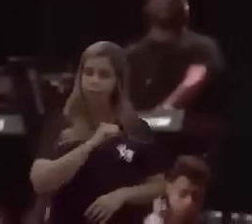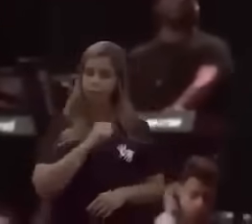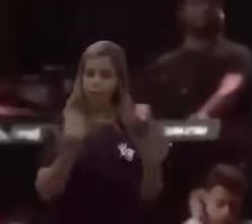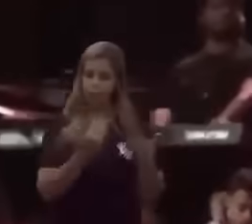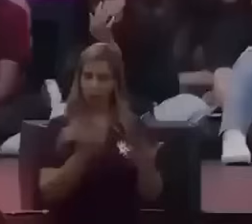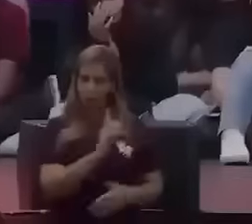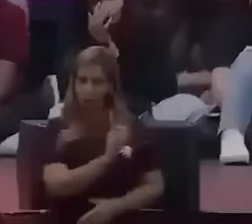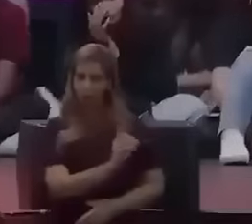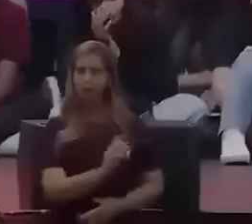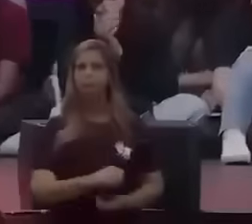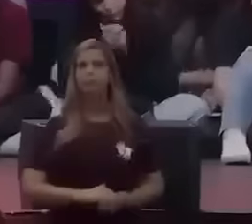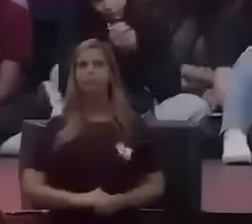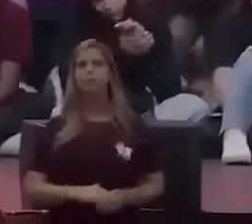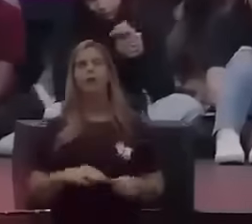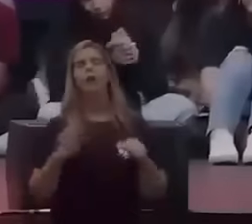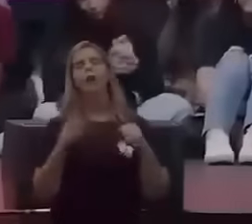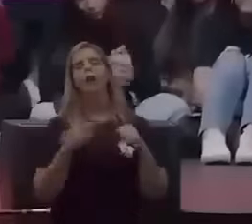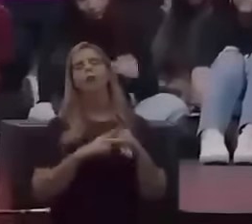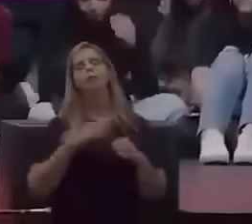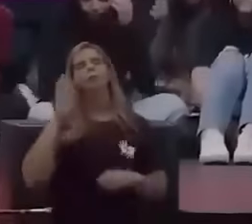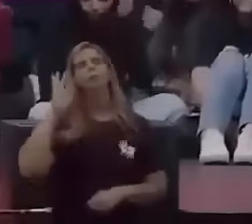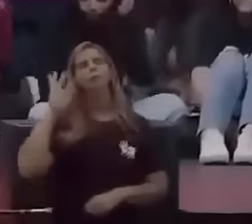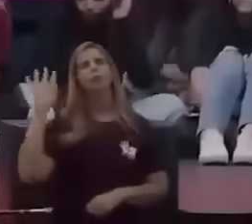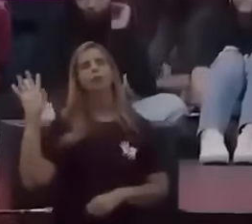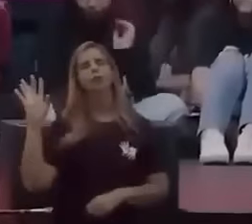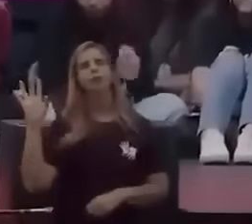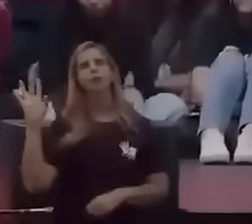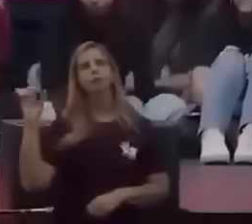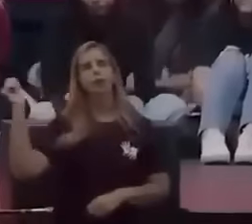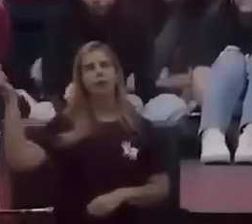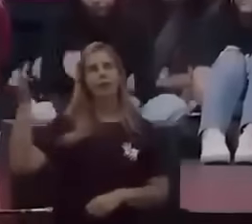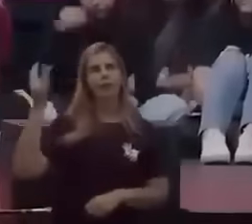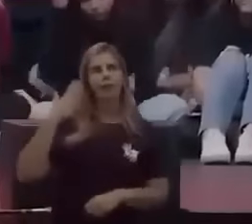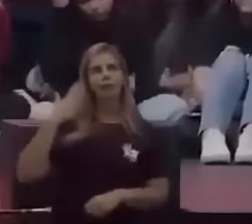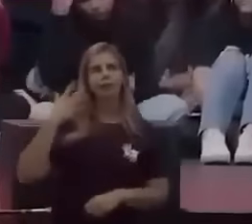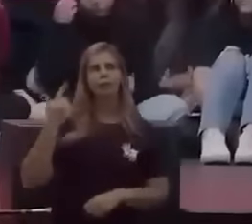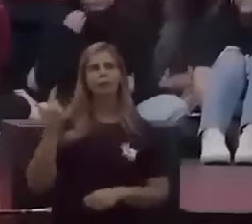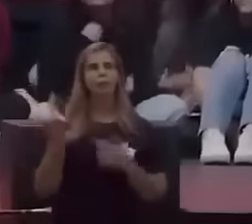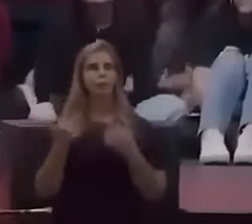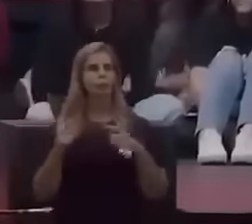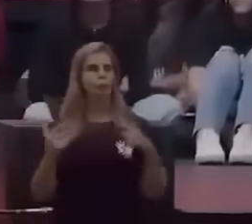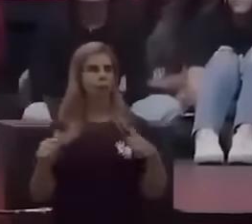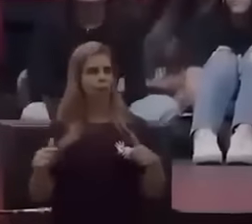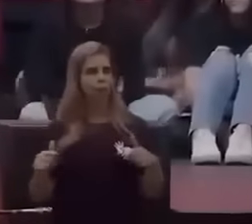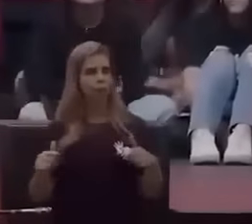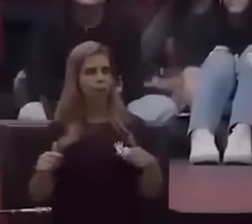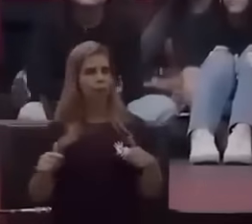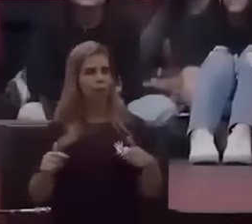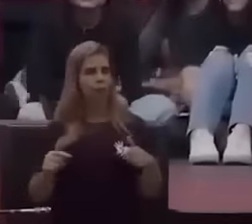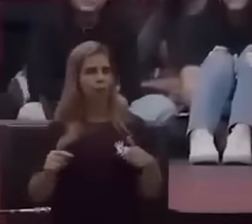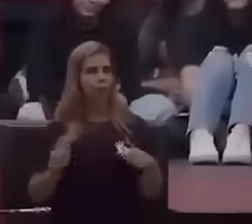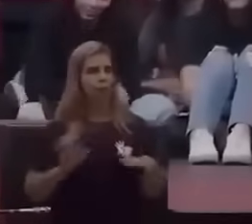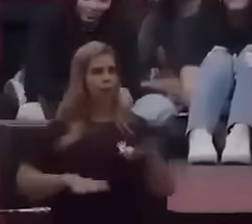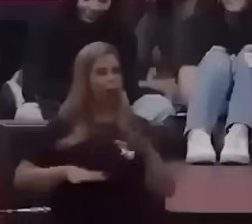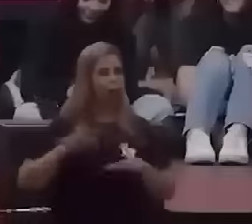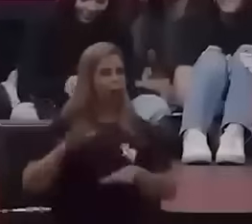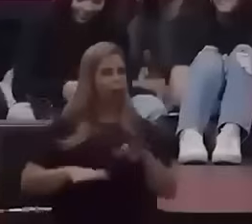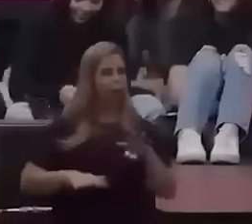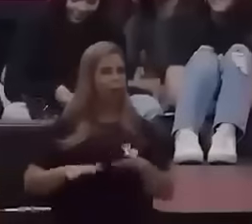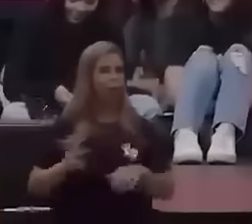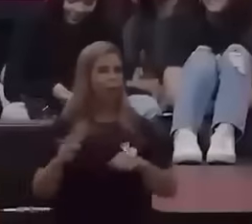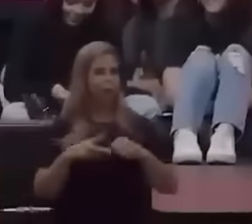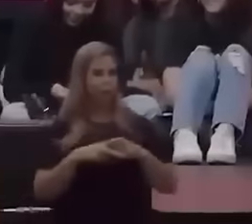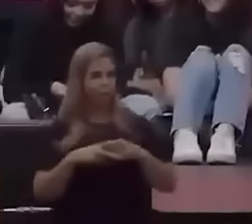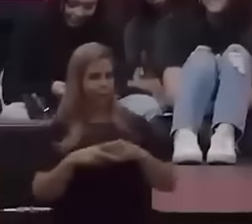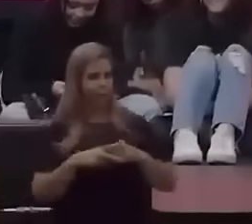E eu fico imaginando que Pedro, sem a graça de Deus, talvez sairia dessa conversa para uma clínica psiquiátrica, para um divã.